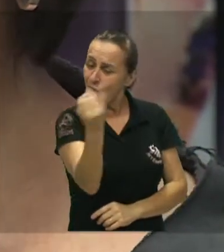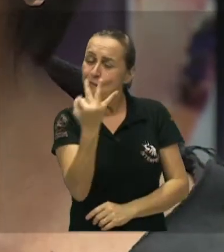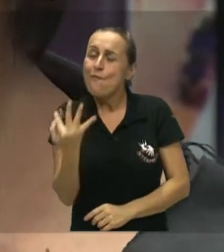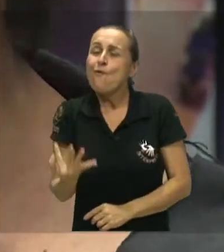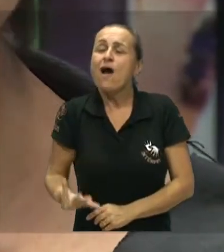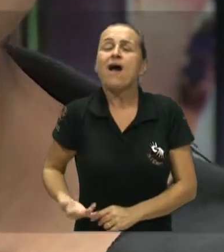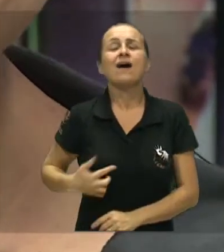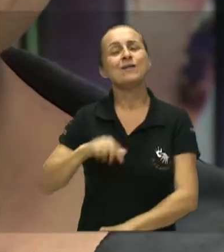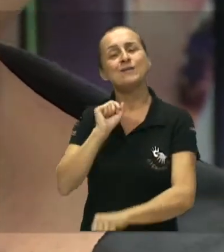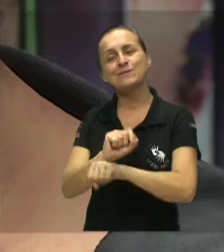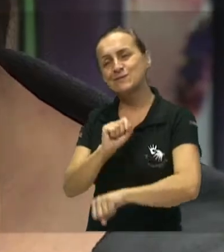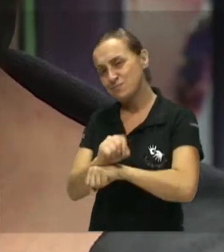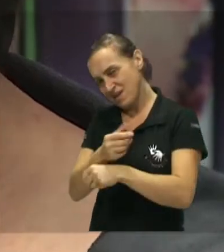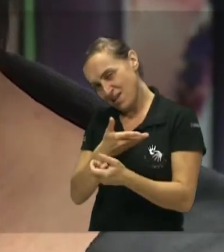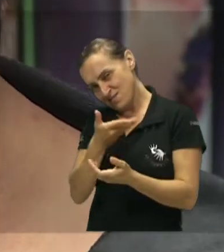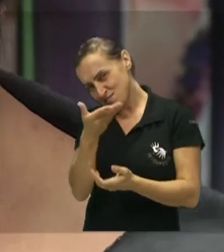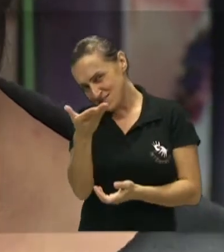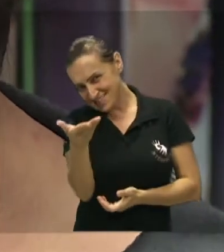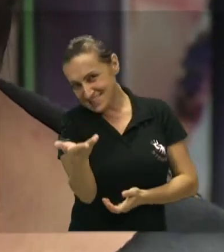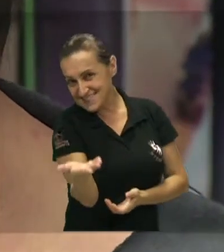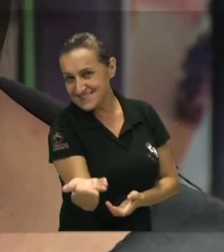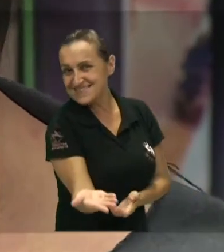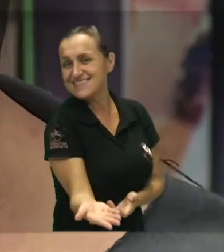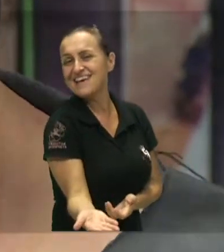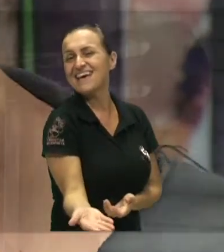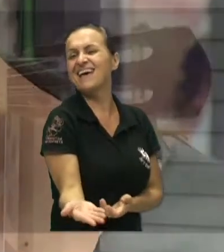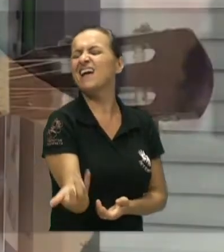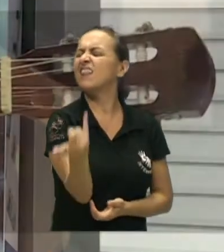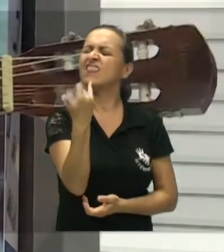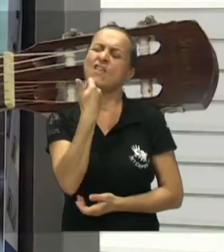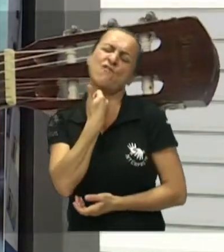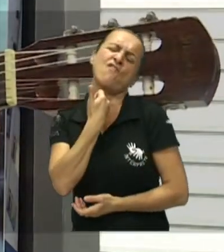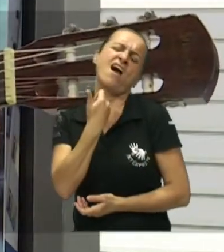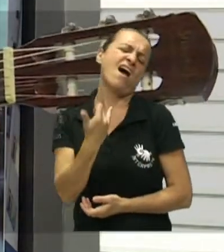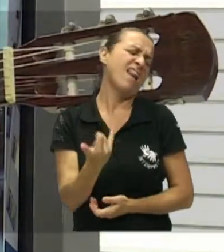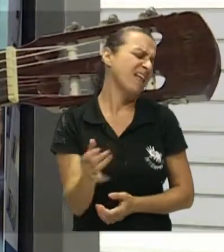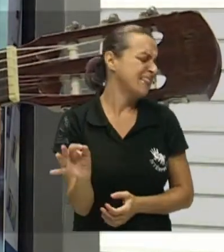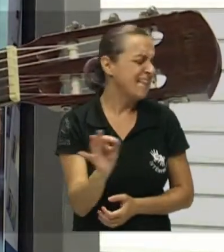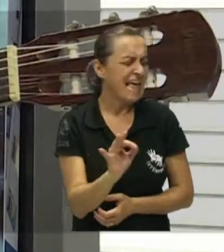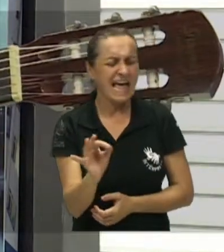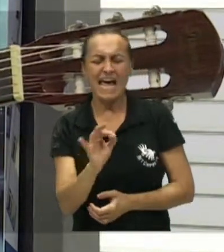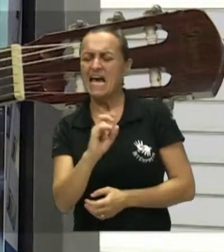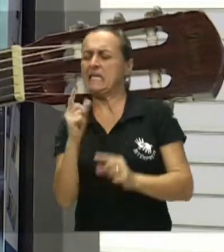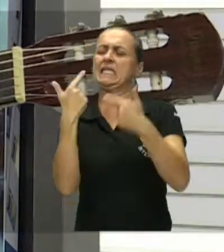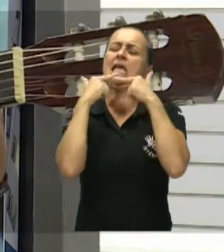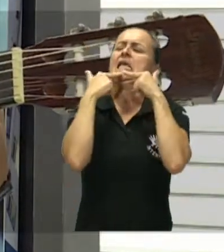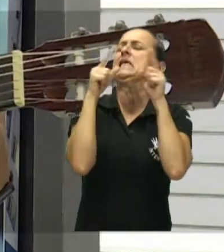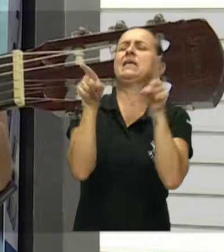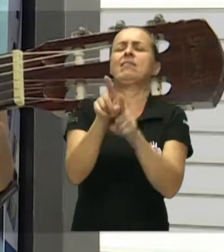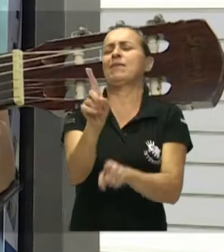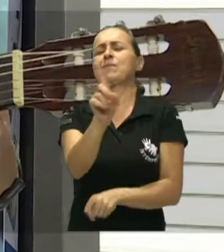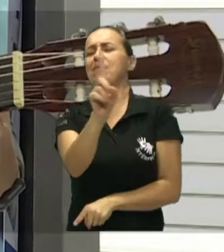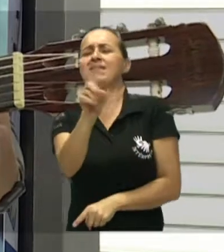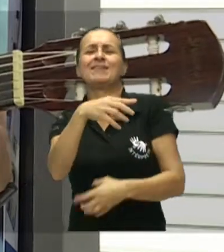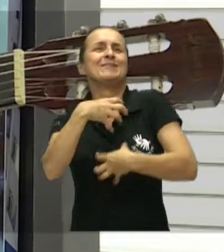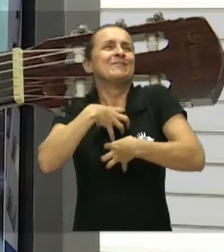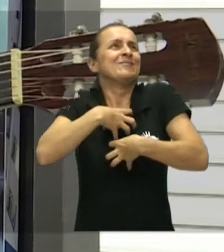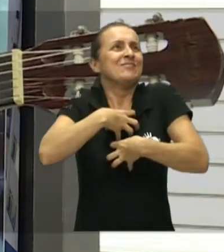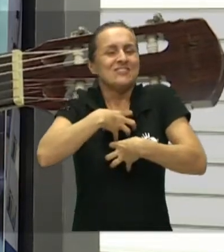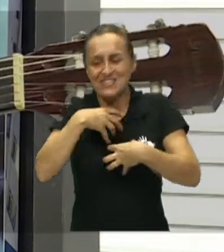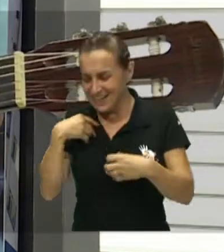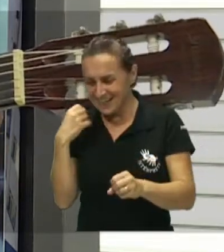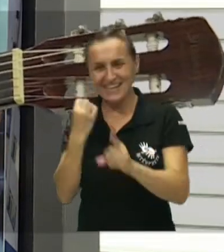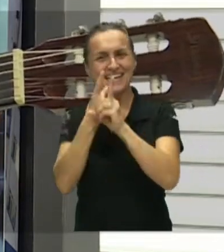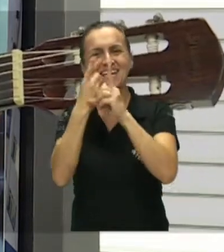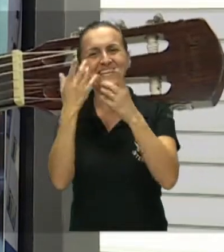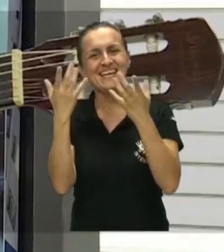quanto esperei. Não vai falar nem caçoar do jeito que achei,